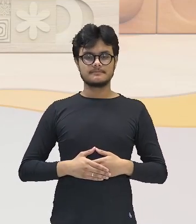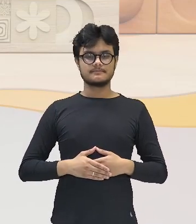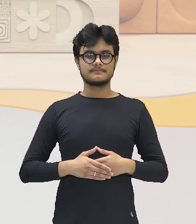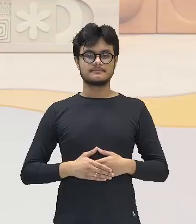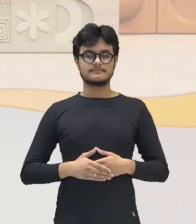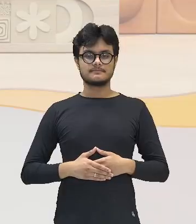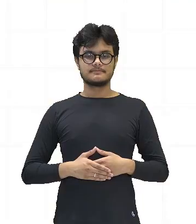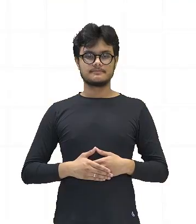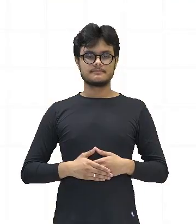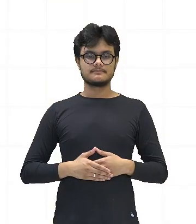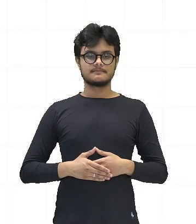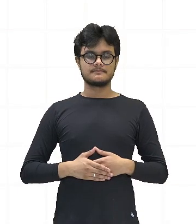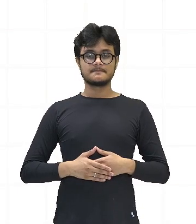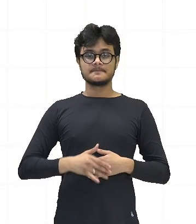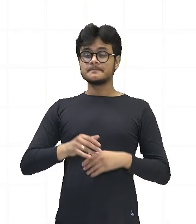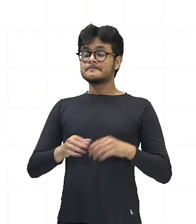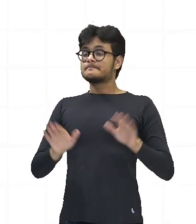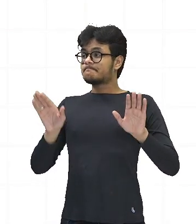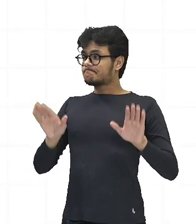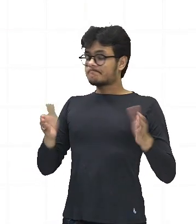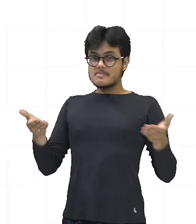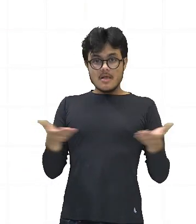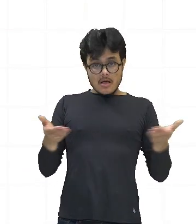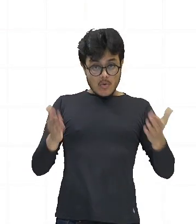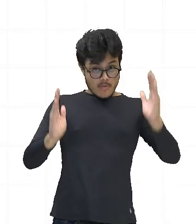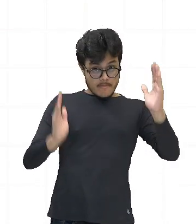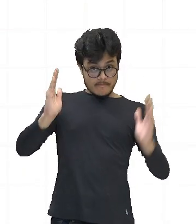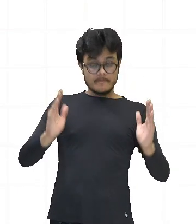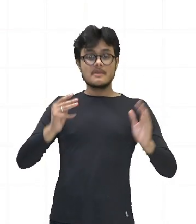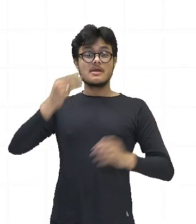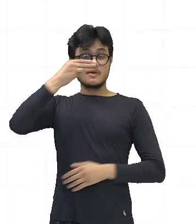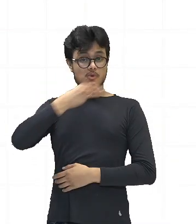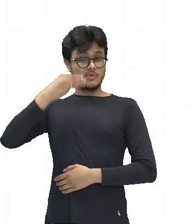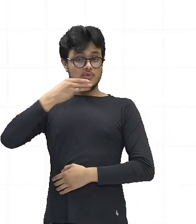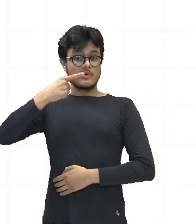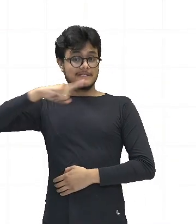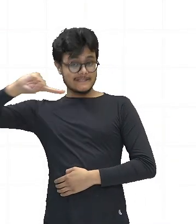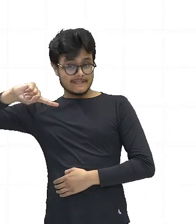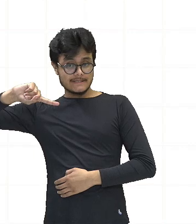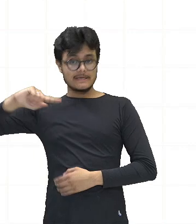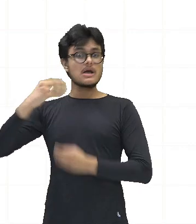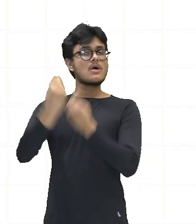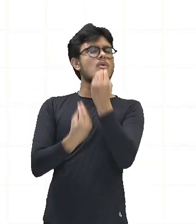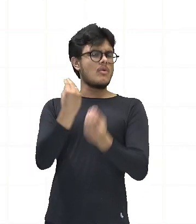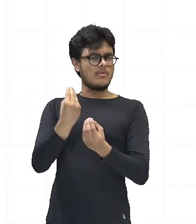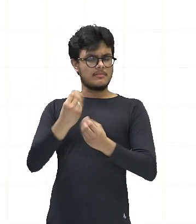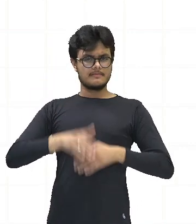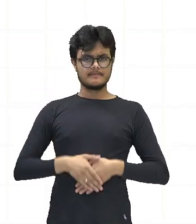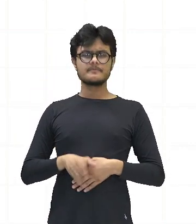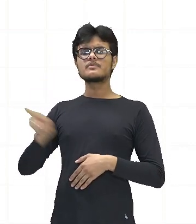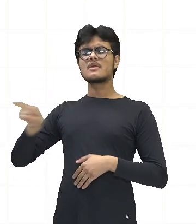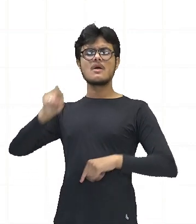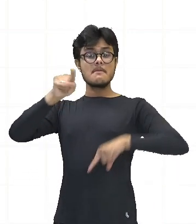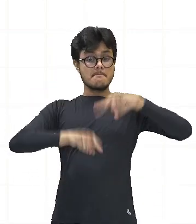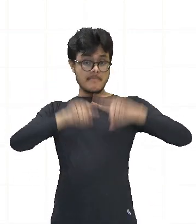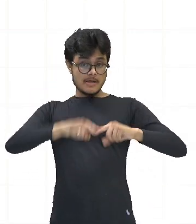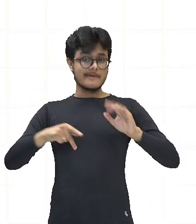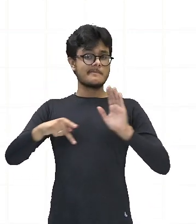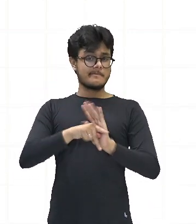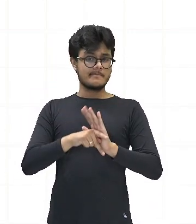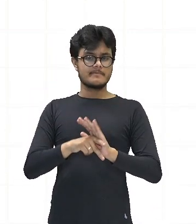agora a cana-de-açúcar. A gente vai observar aí agora algumas informações sobre esse item. É